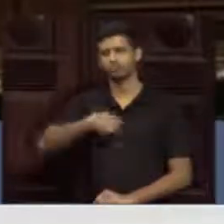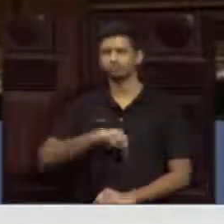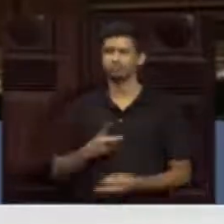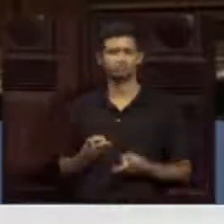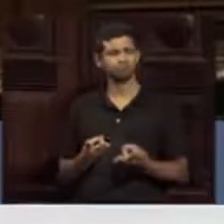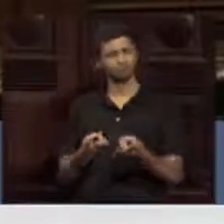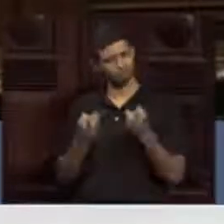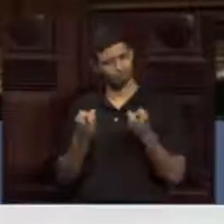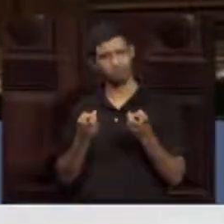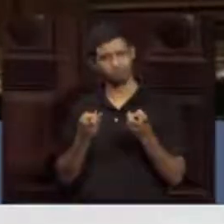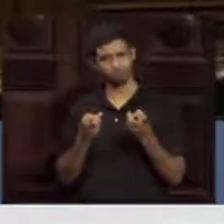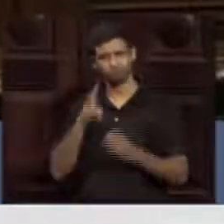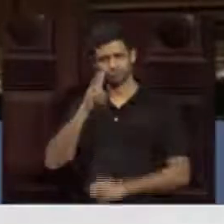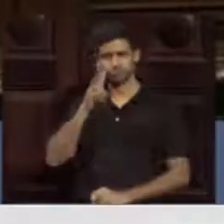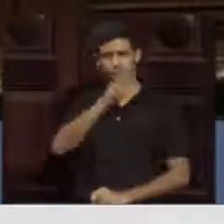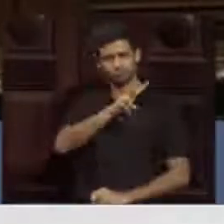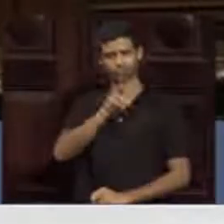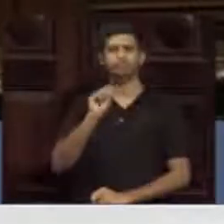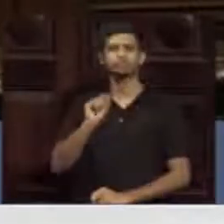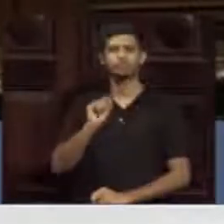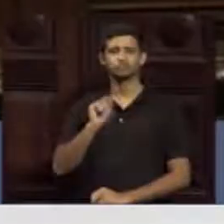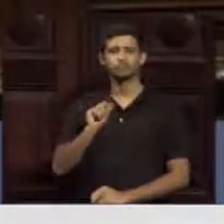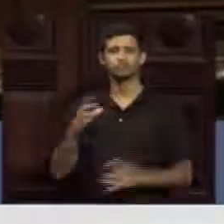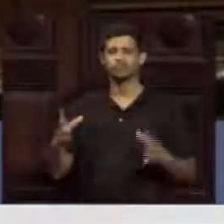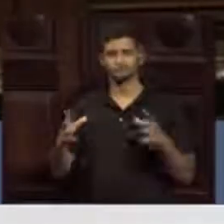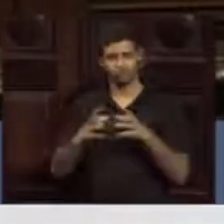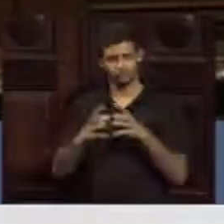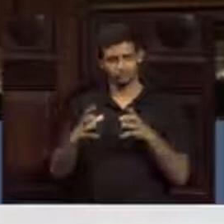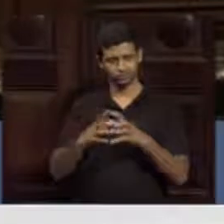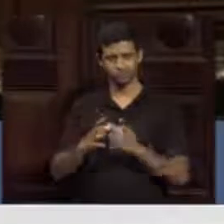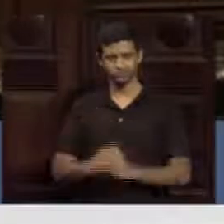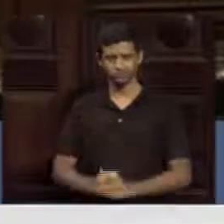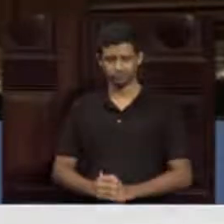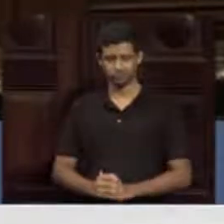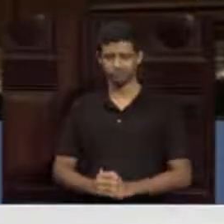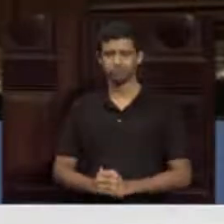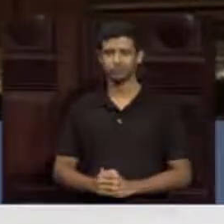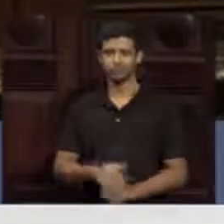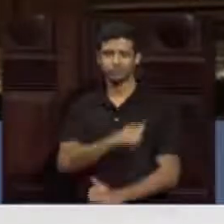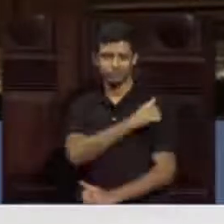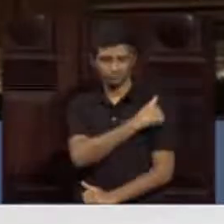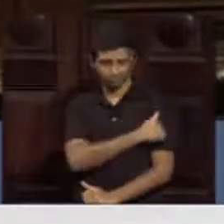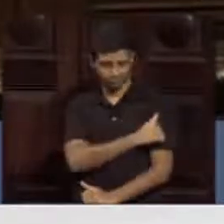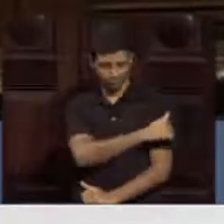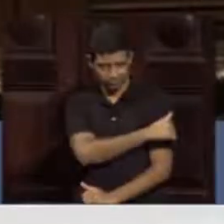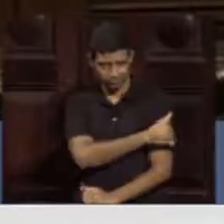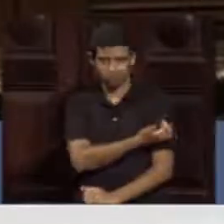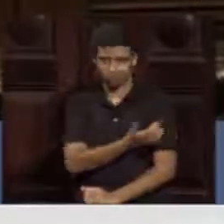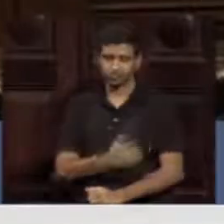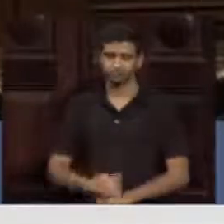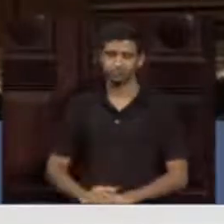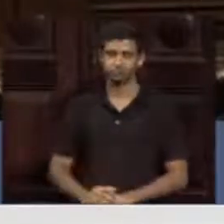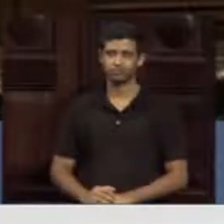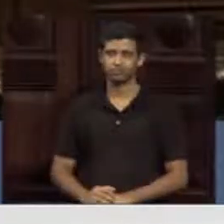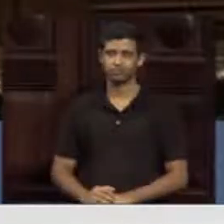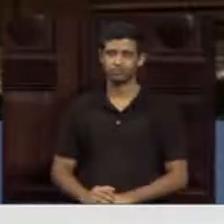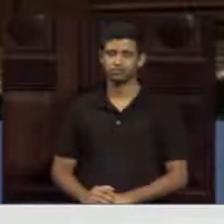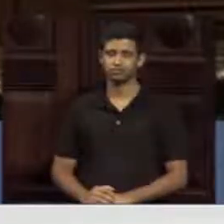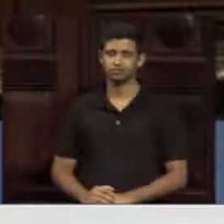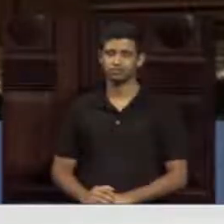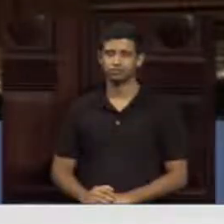profundo à categoria da enfermagem. Não